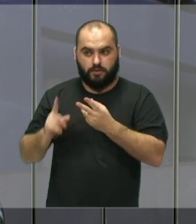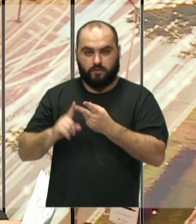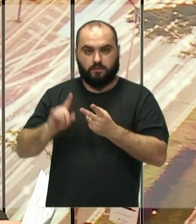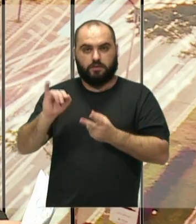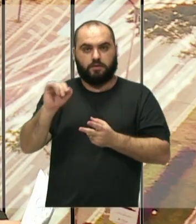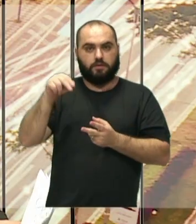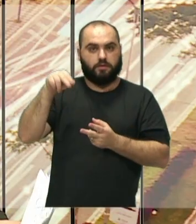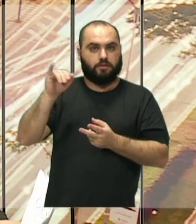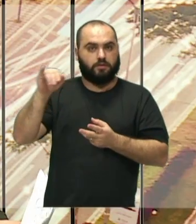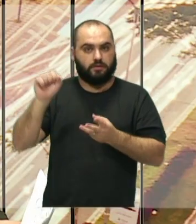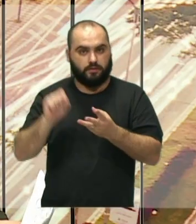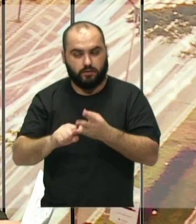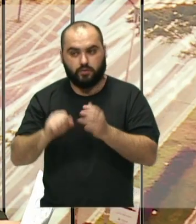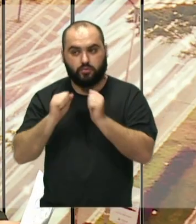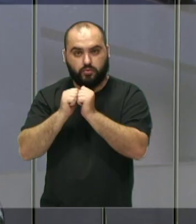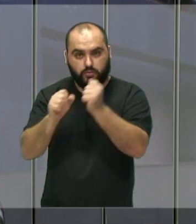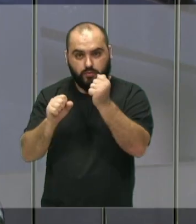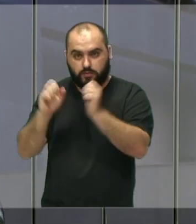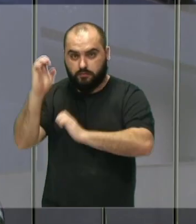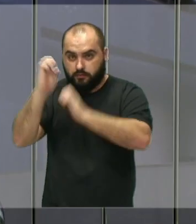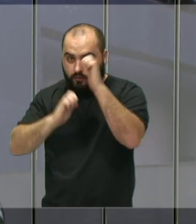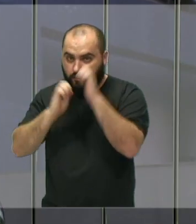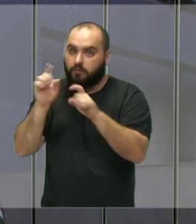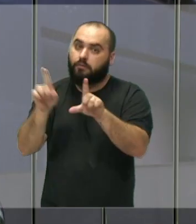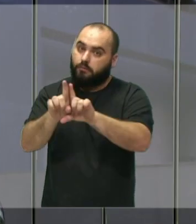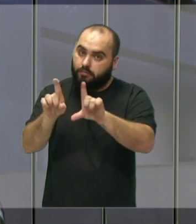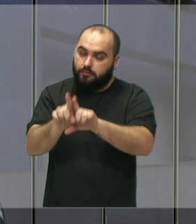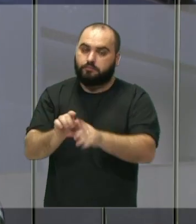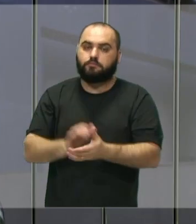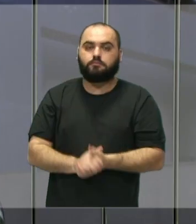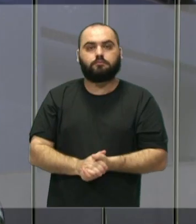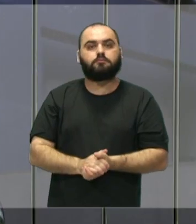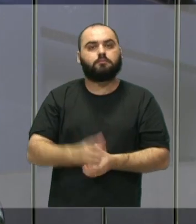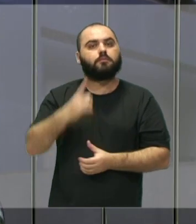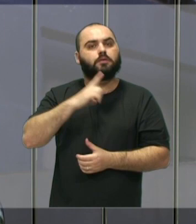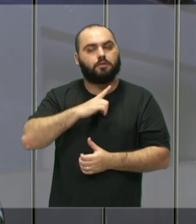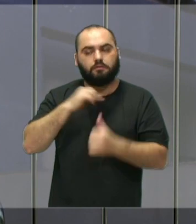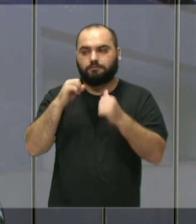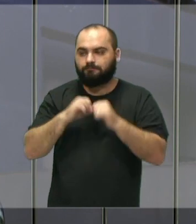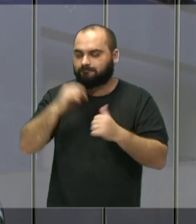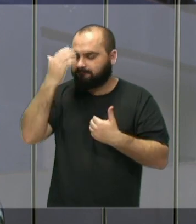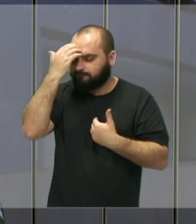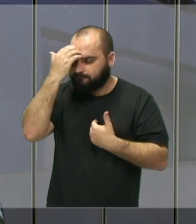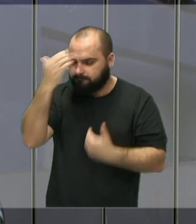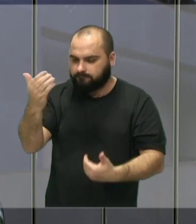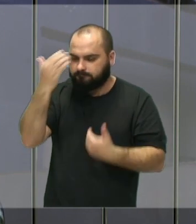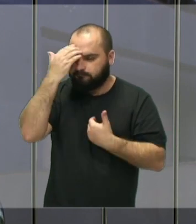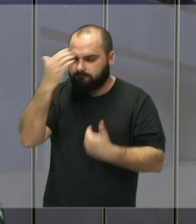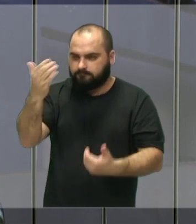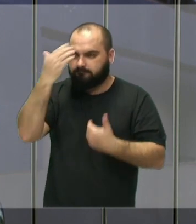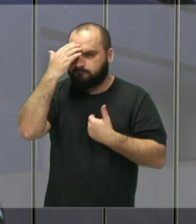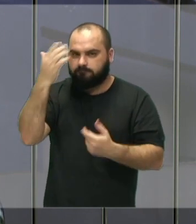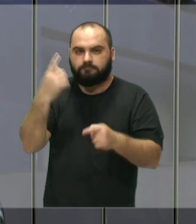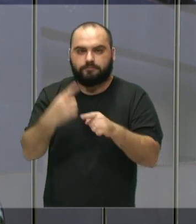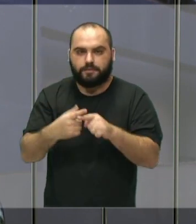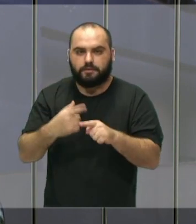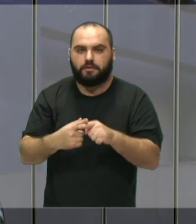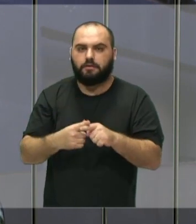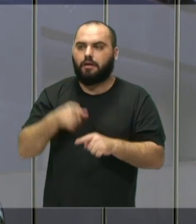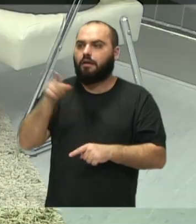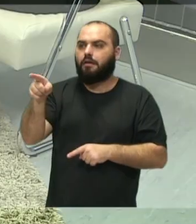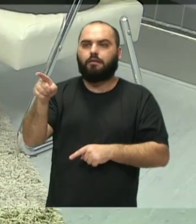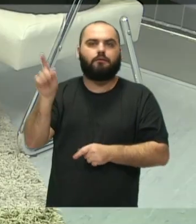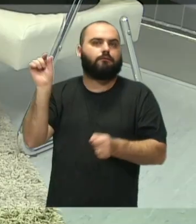e com a construtora. E eu agradeci muito até a construtora pelo fato de ele estar fazendo mais do que ele